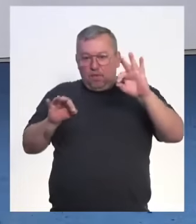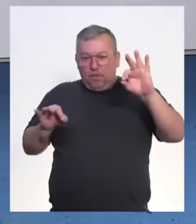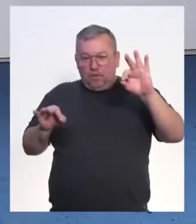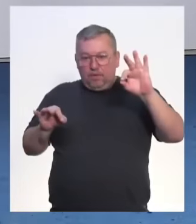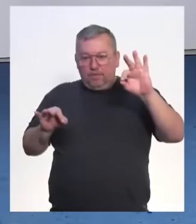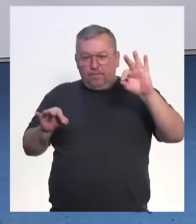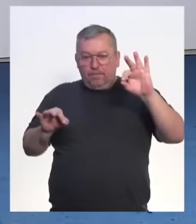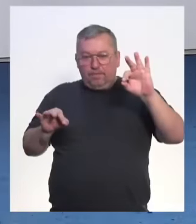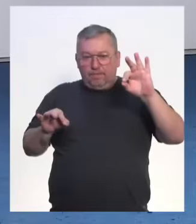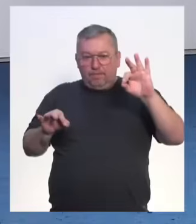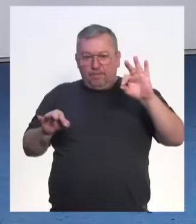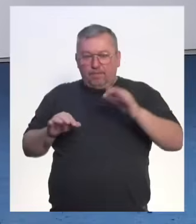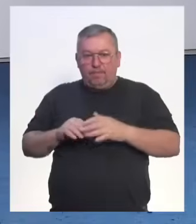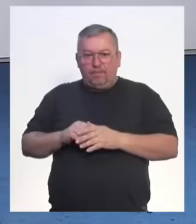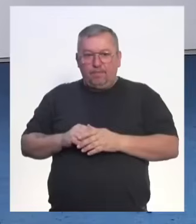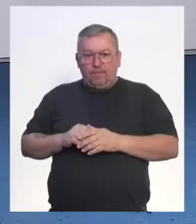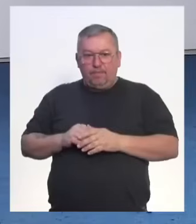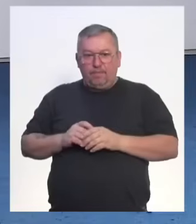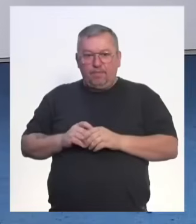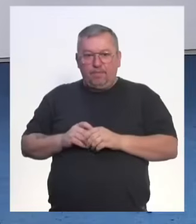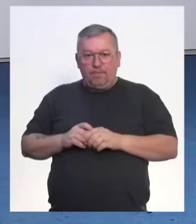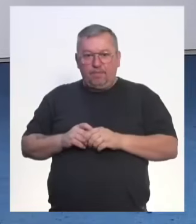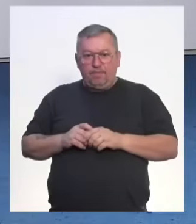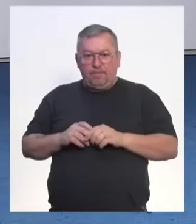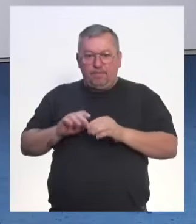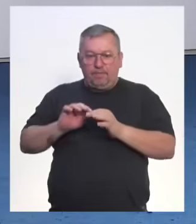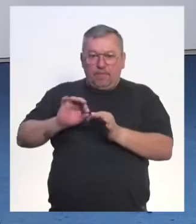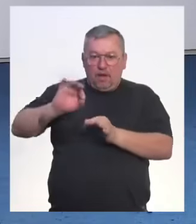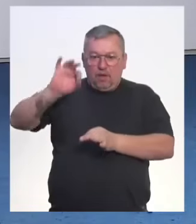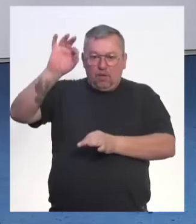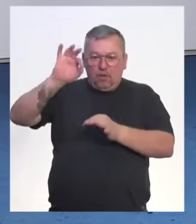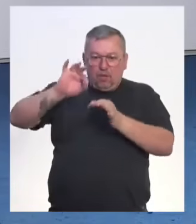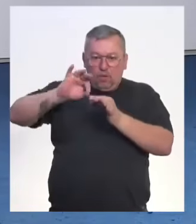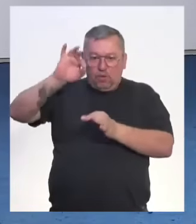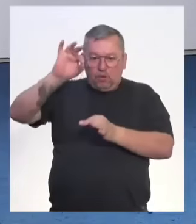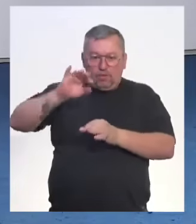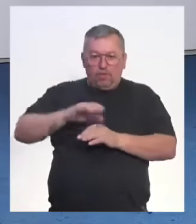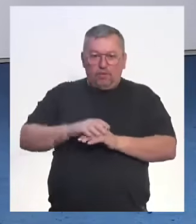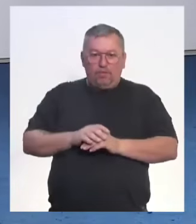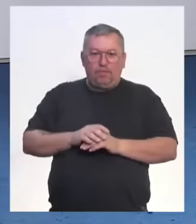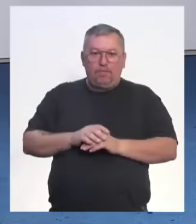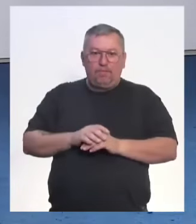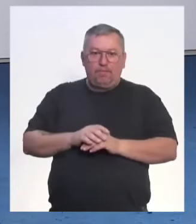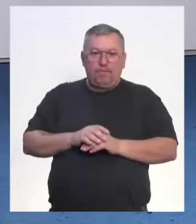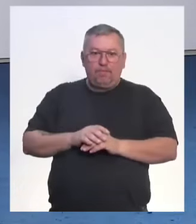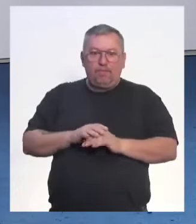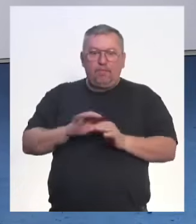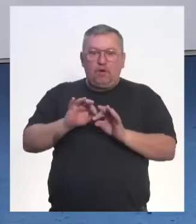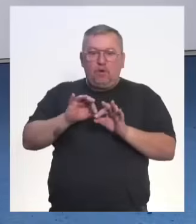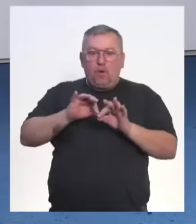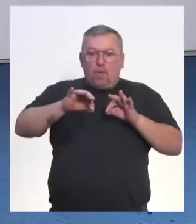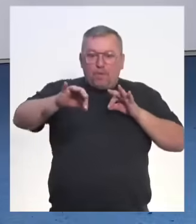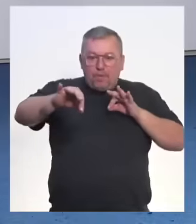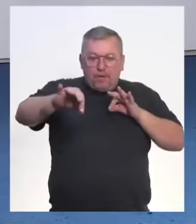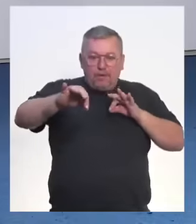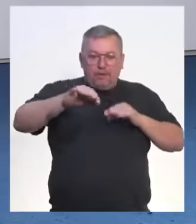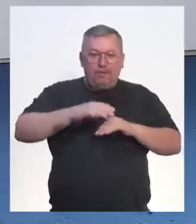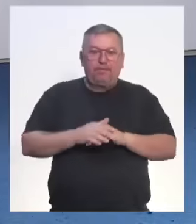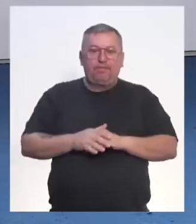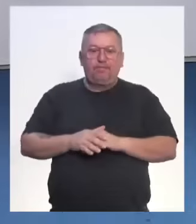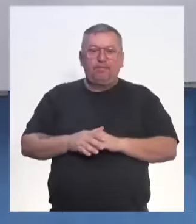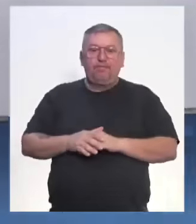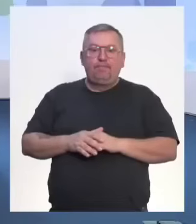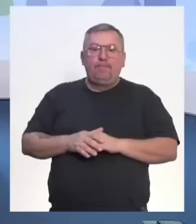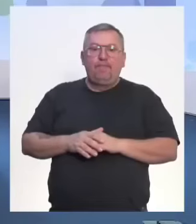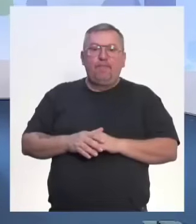Ale? A largura. Isso. A altura, vamos colocar esse lado aqui, e o comprimento para cá.